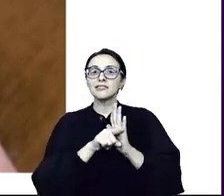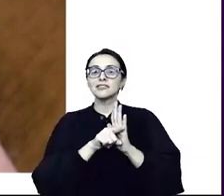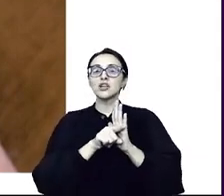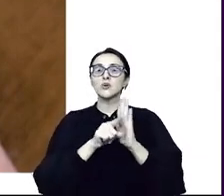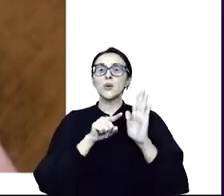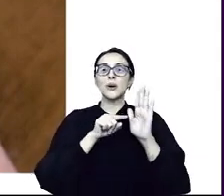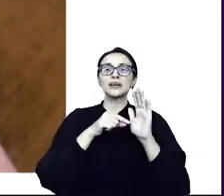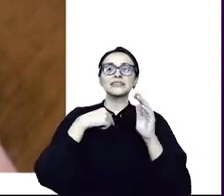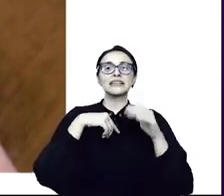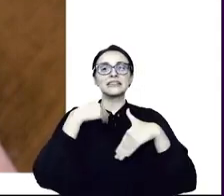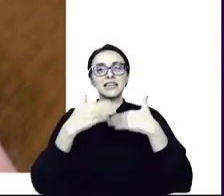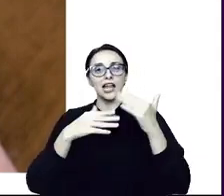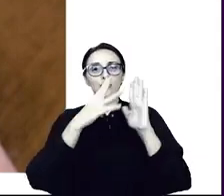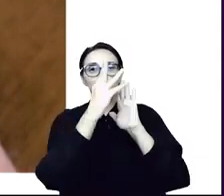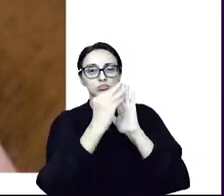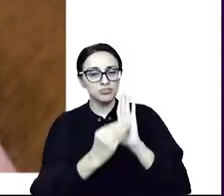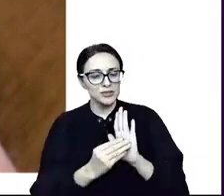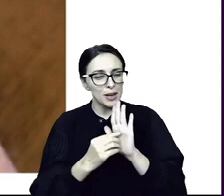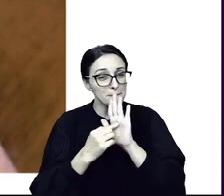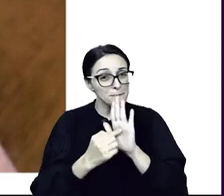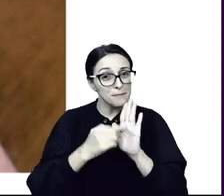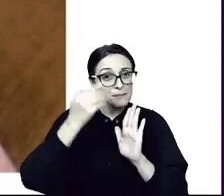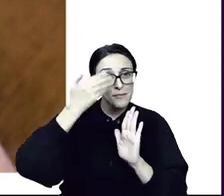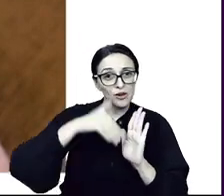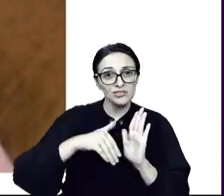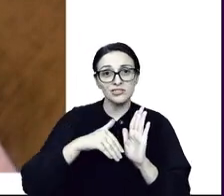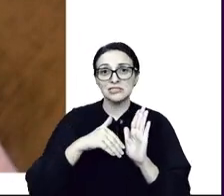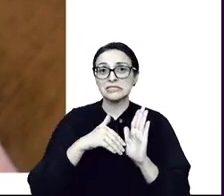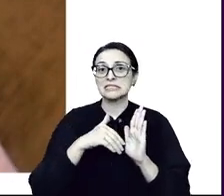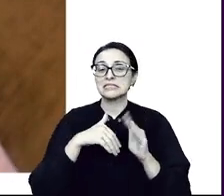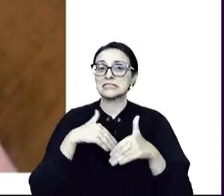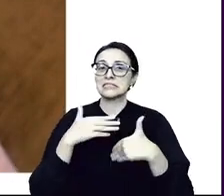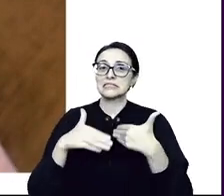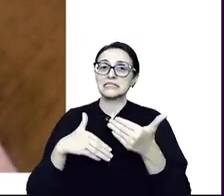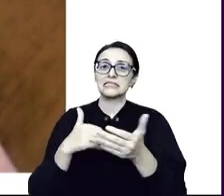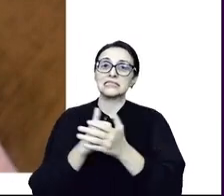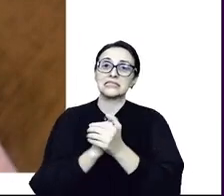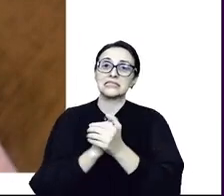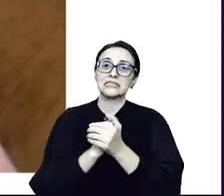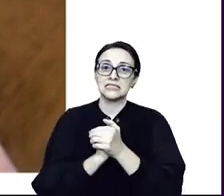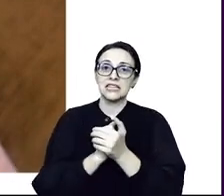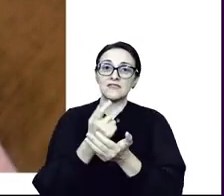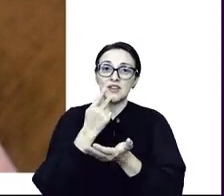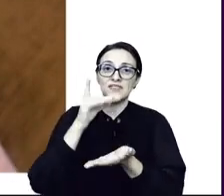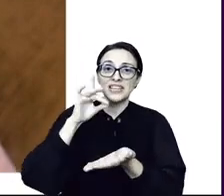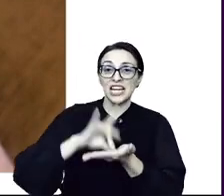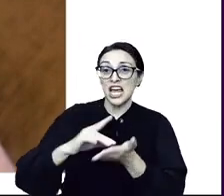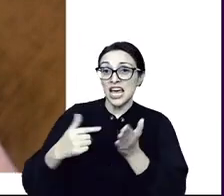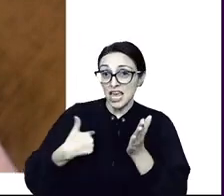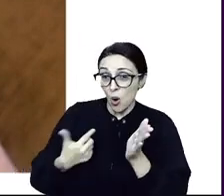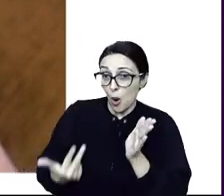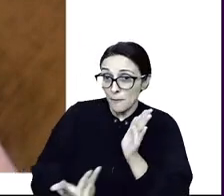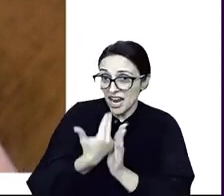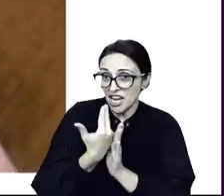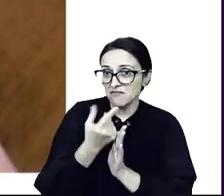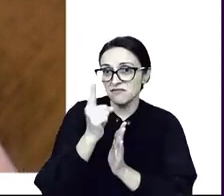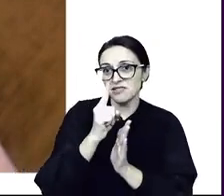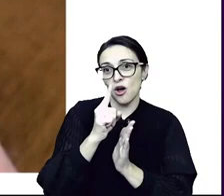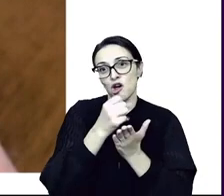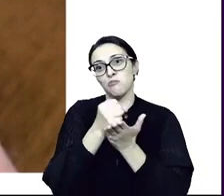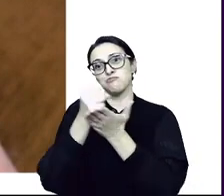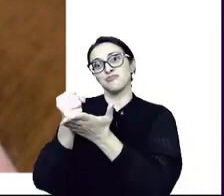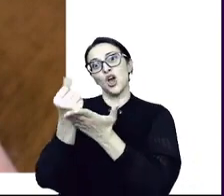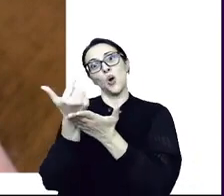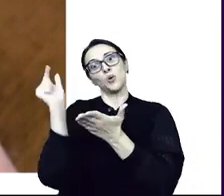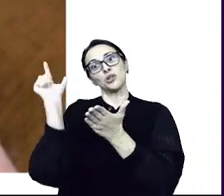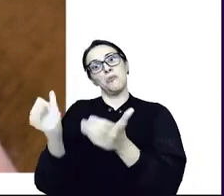exame perfeitamente demonstrado e a expectativa. E sendo honesto, eu não sei se eu operaria, tá? Acho que eu mandaria para alguém com experiência que